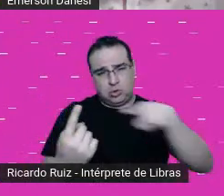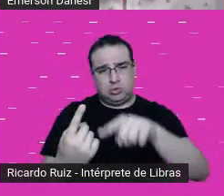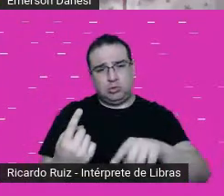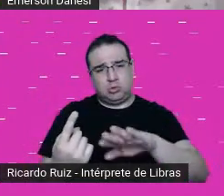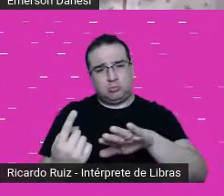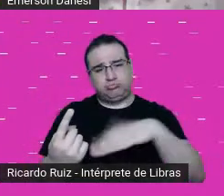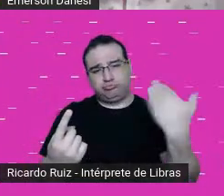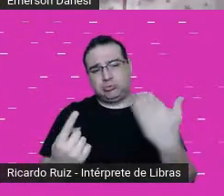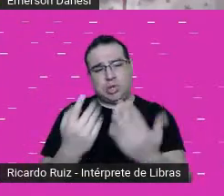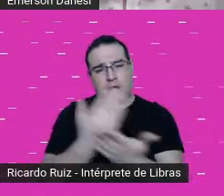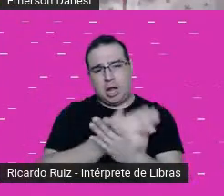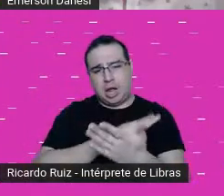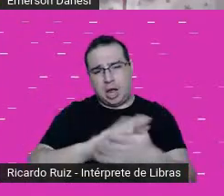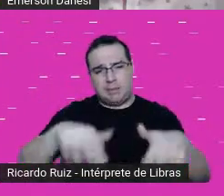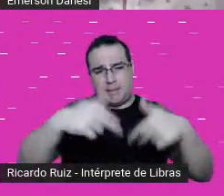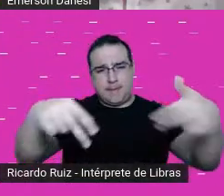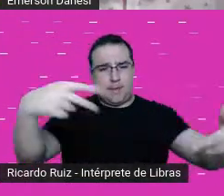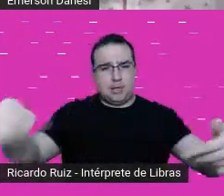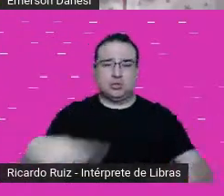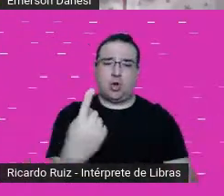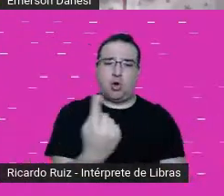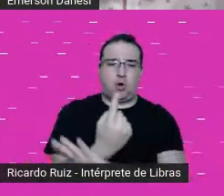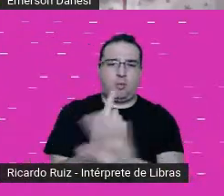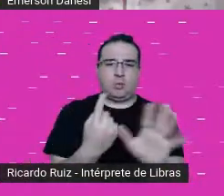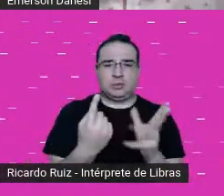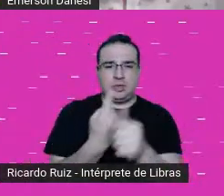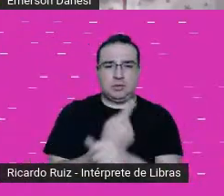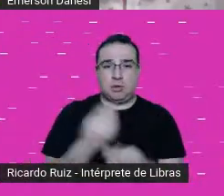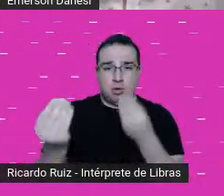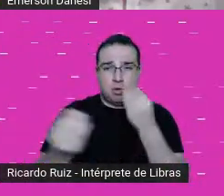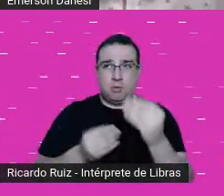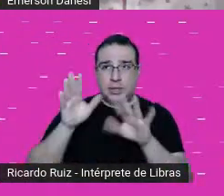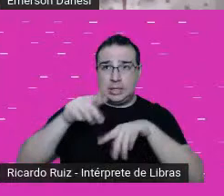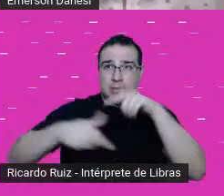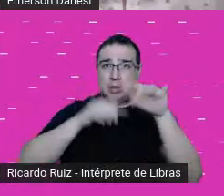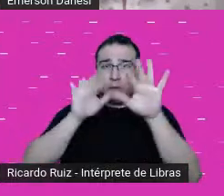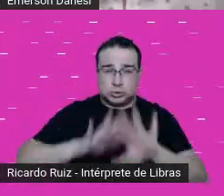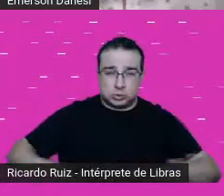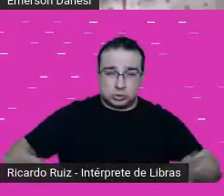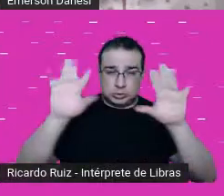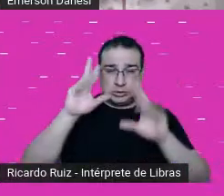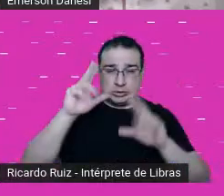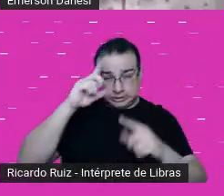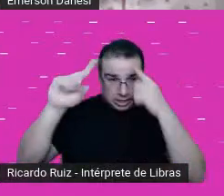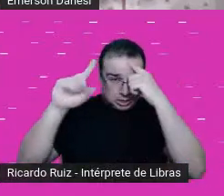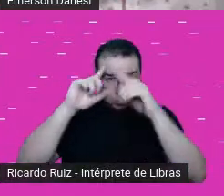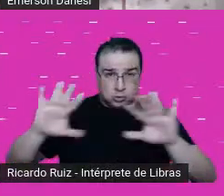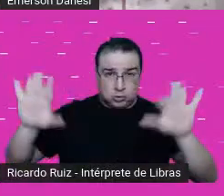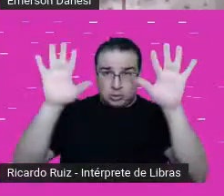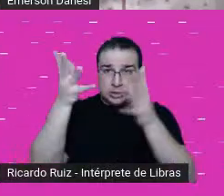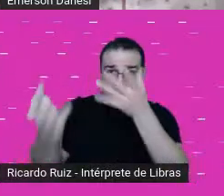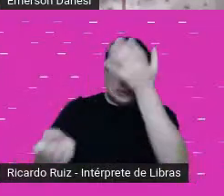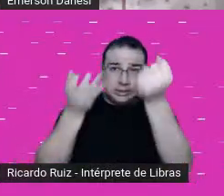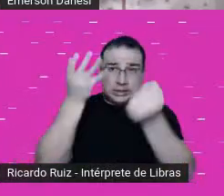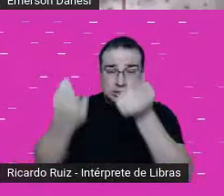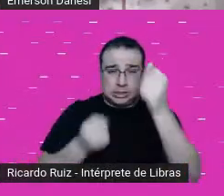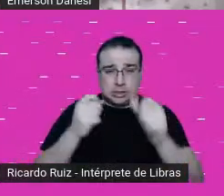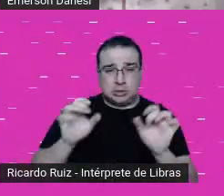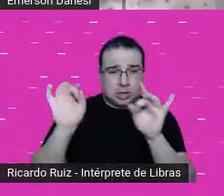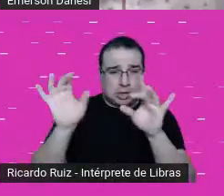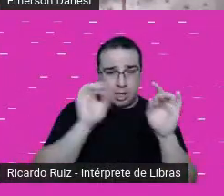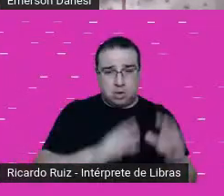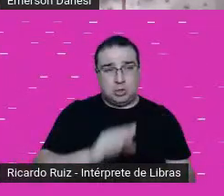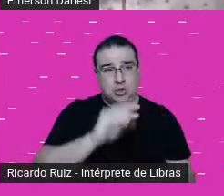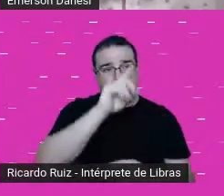a gente tentava trabalhar com as ideias todas aqui, sem eliminar nenhuma e deixando elas virarem a potência que elas poderiam virar, e